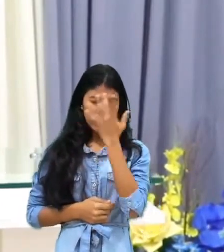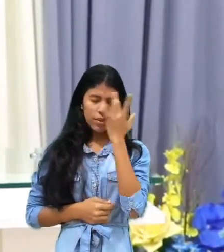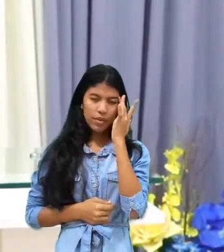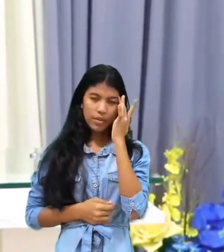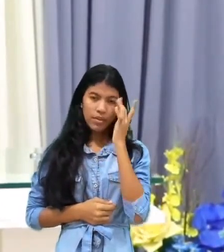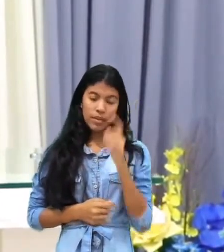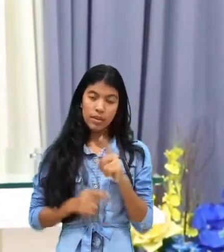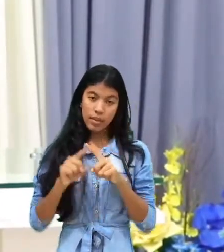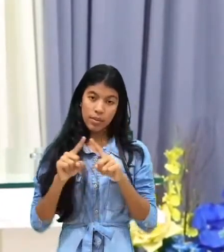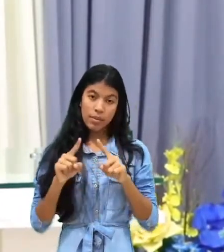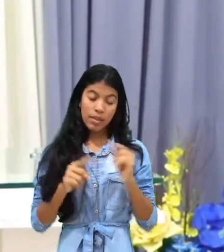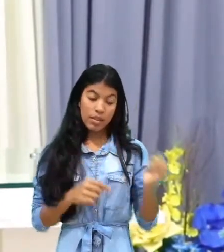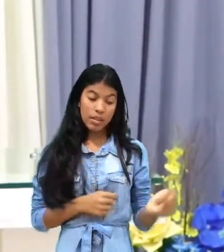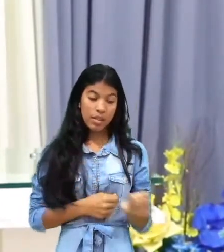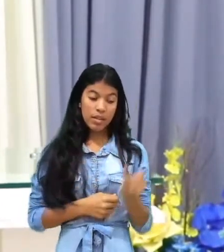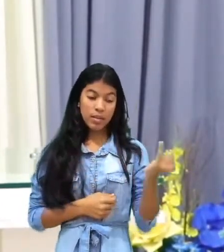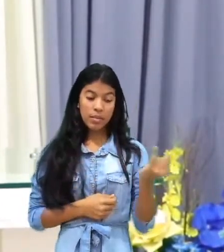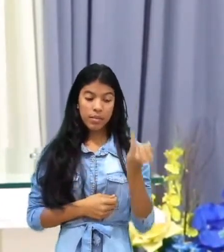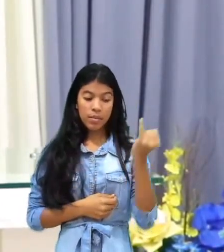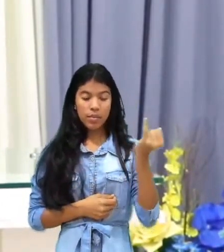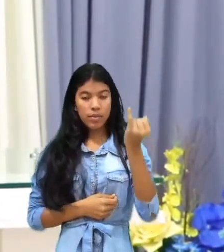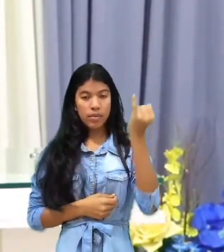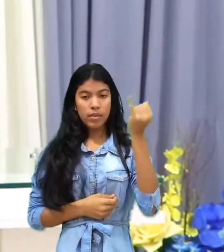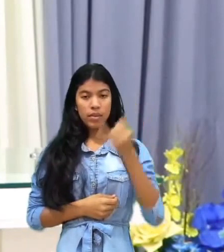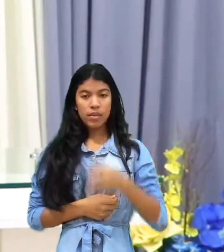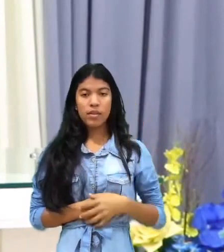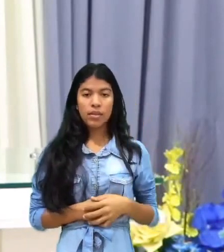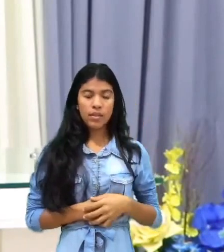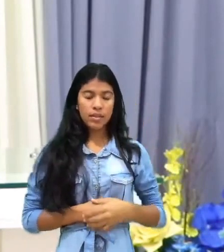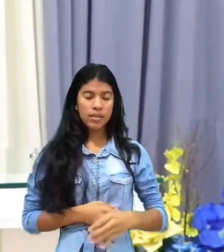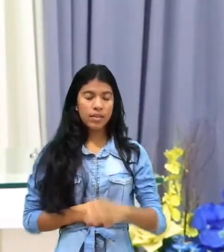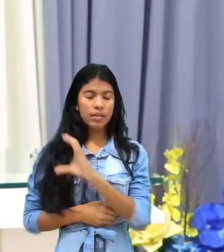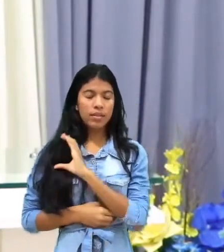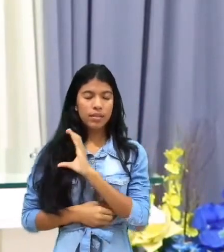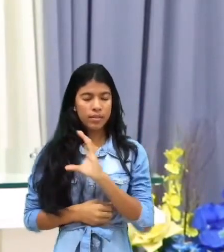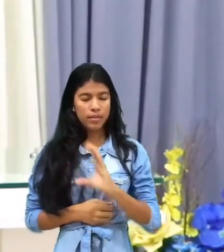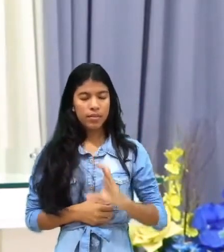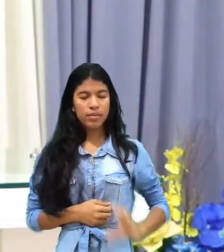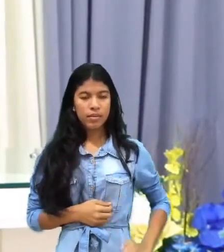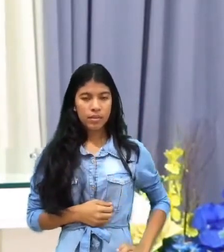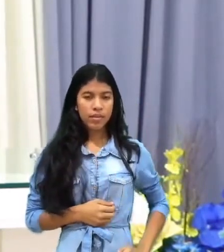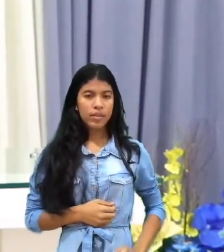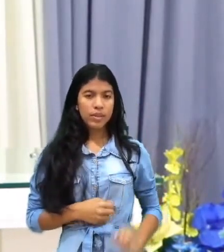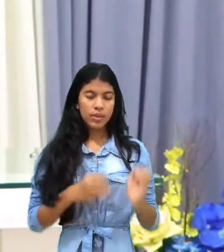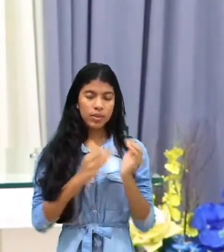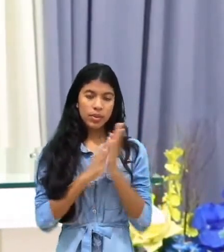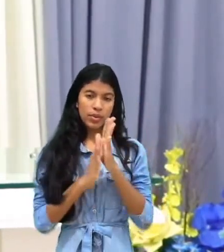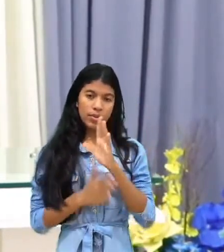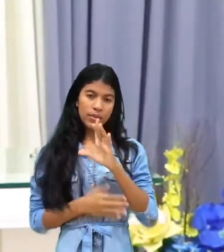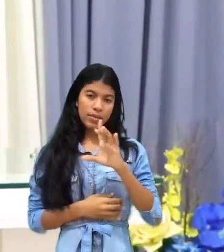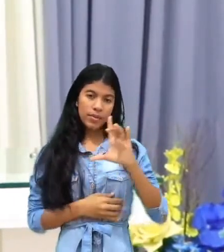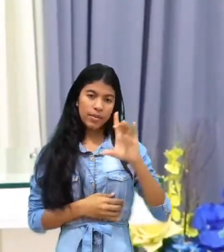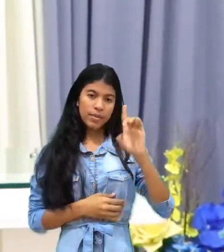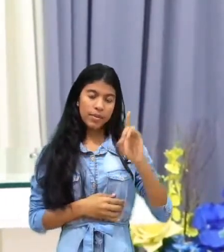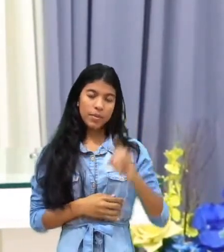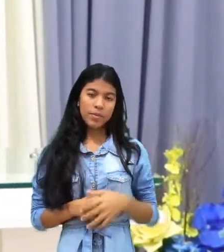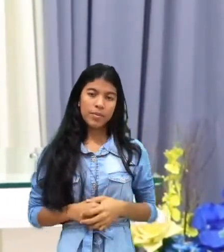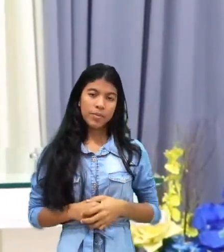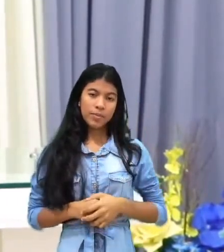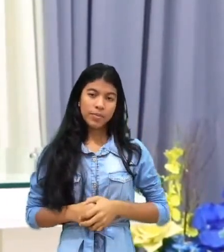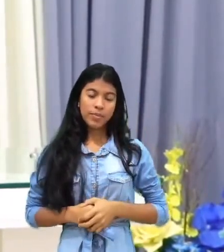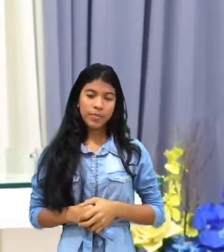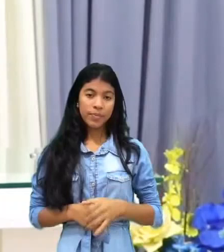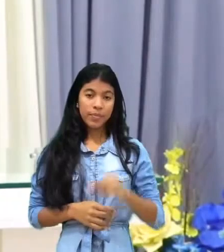importante é o conteúdo daquilo que está em nós, é Cristo. Louvado seja Deus. Isaías